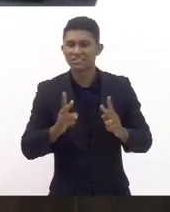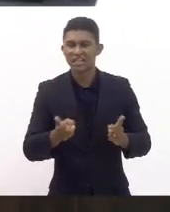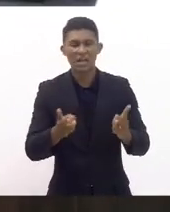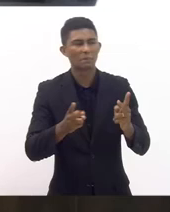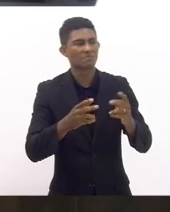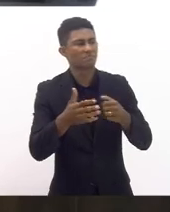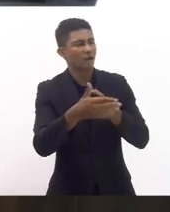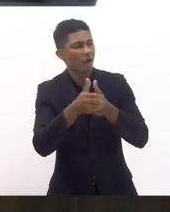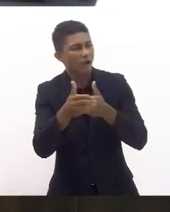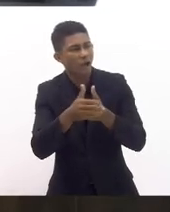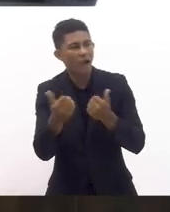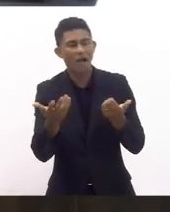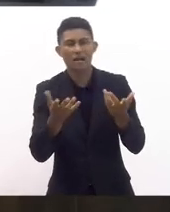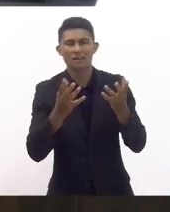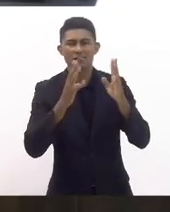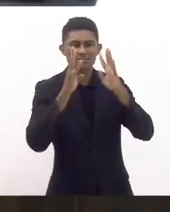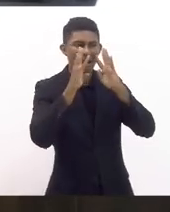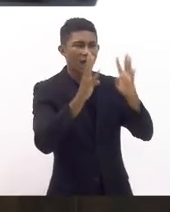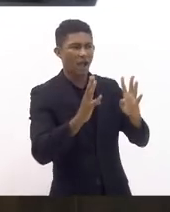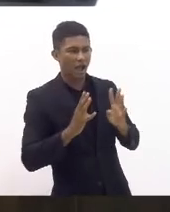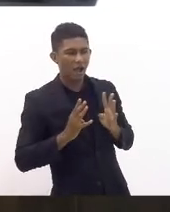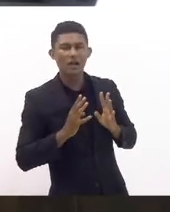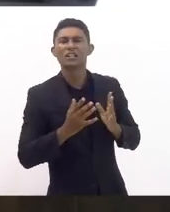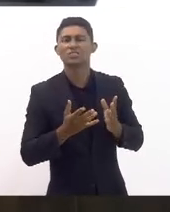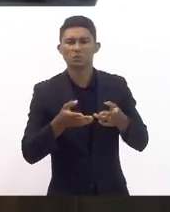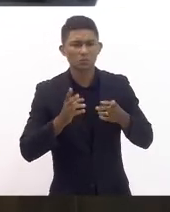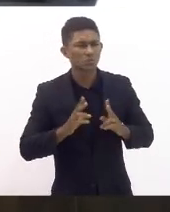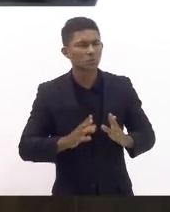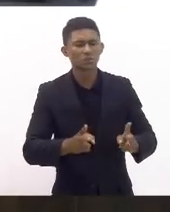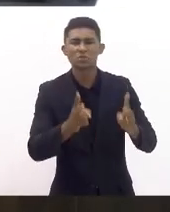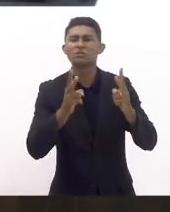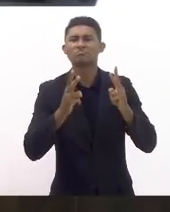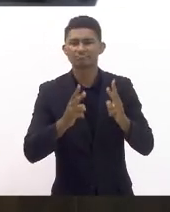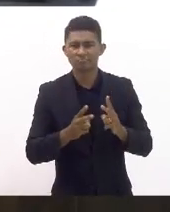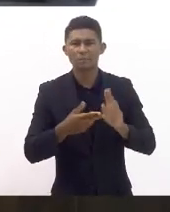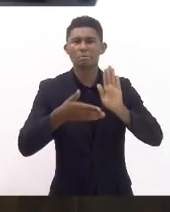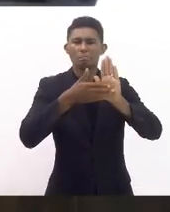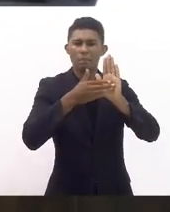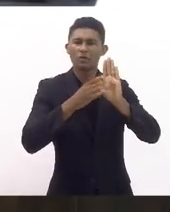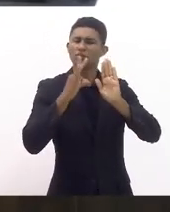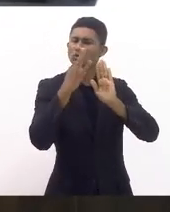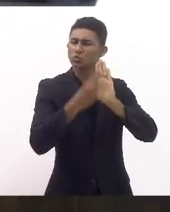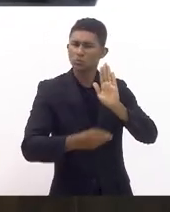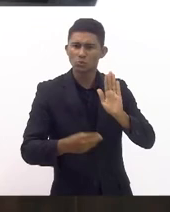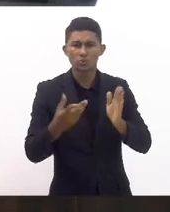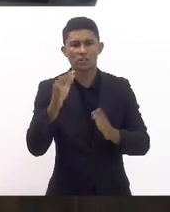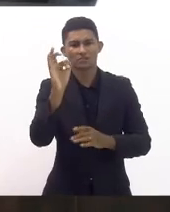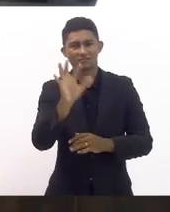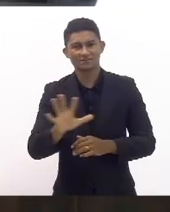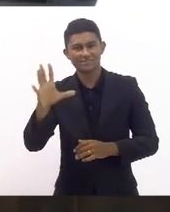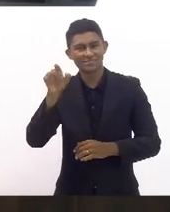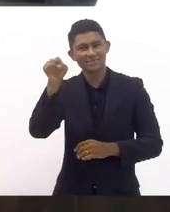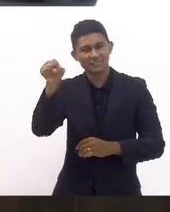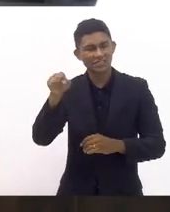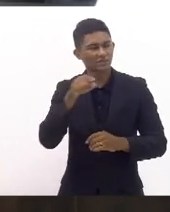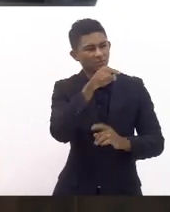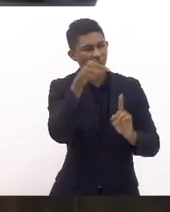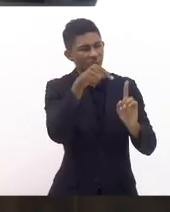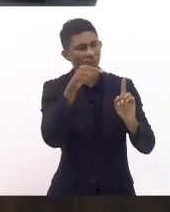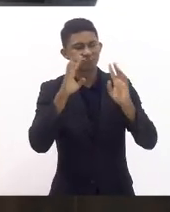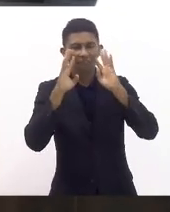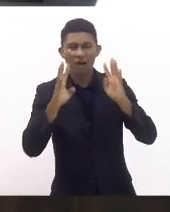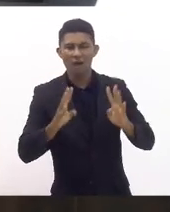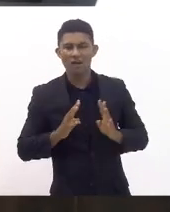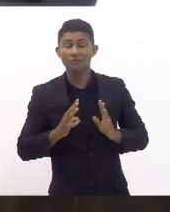carinho, recebendo os segmentos das nossas pautas institucionais na Fazenda. E também,